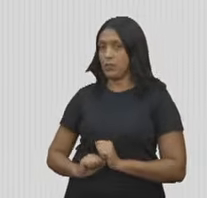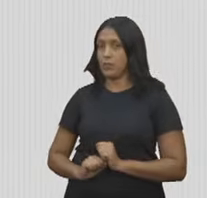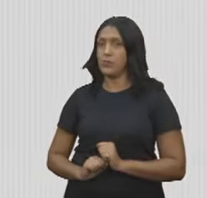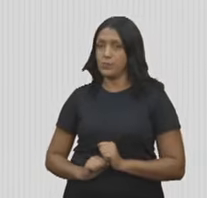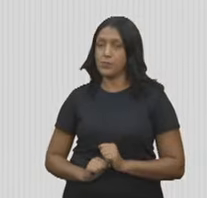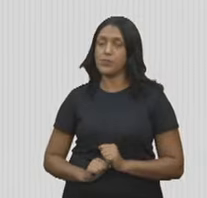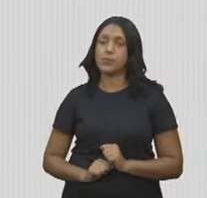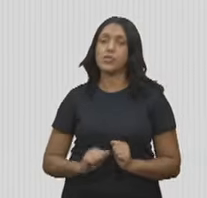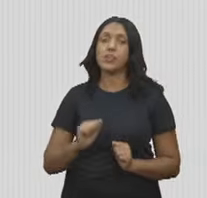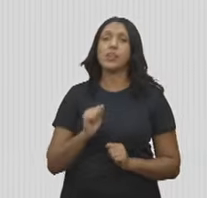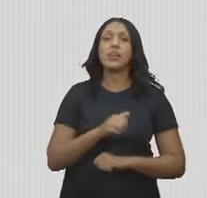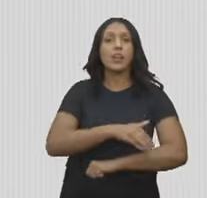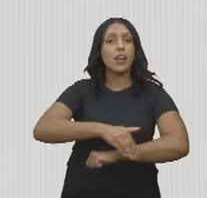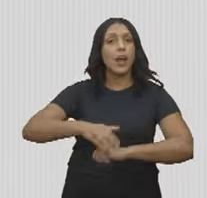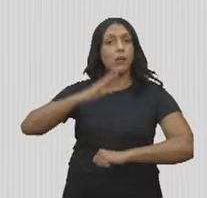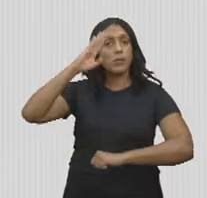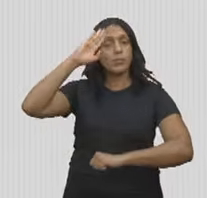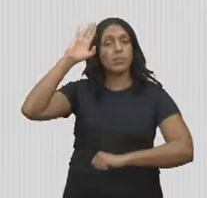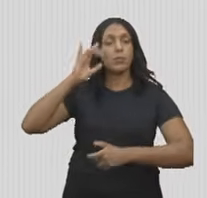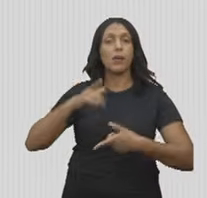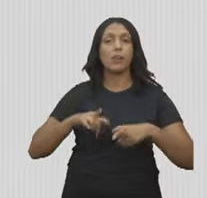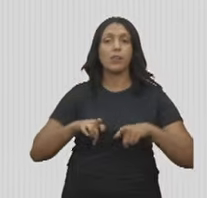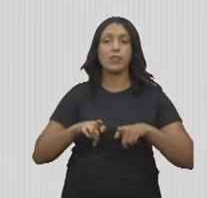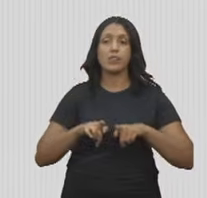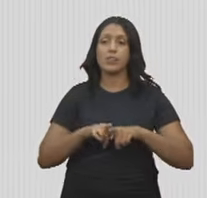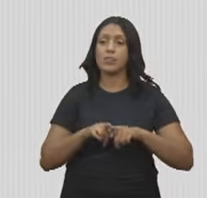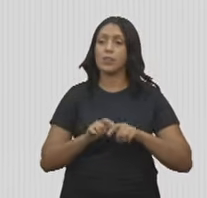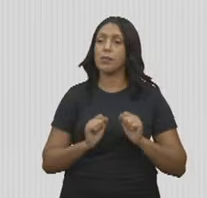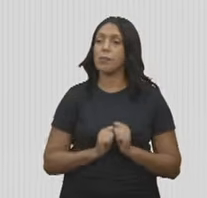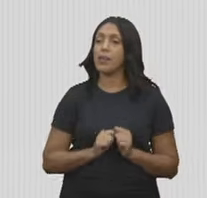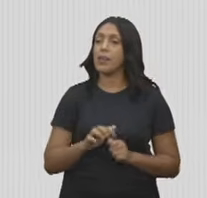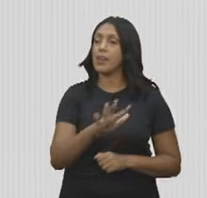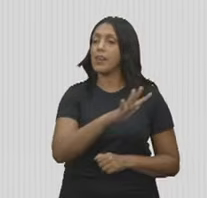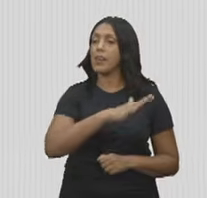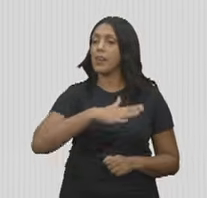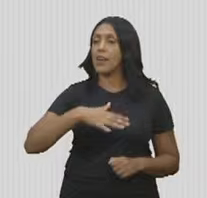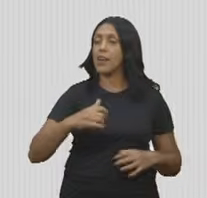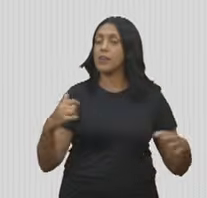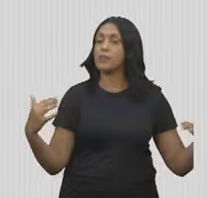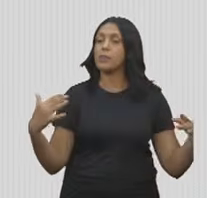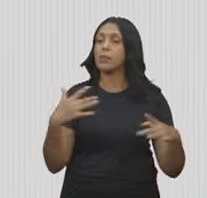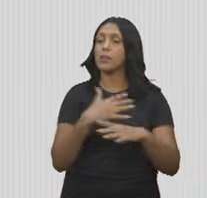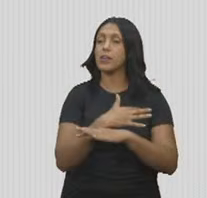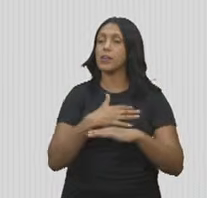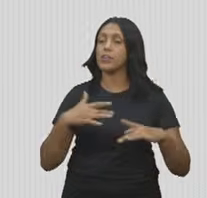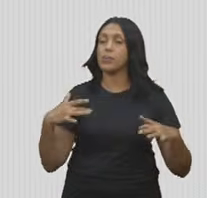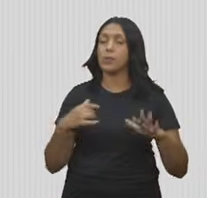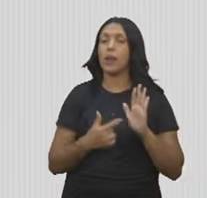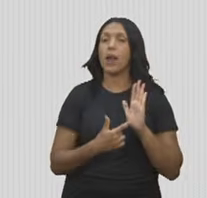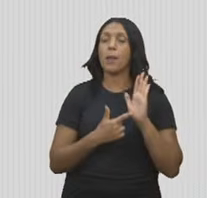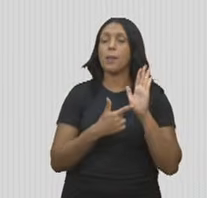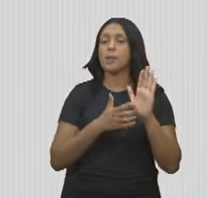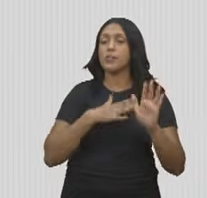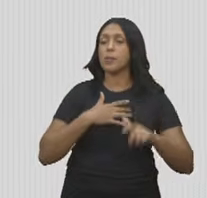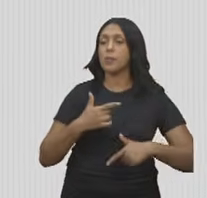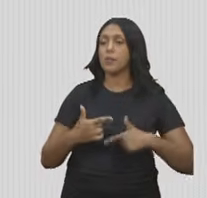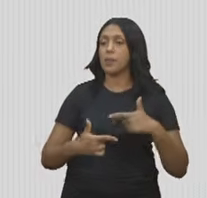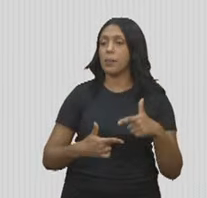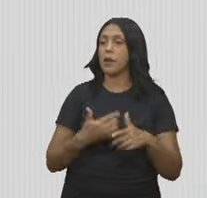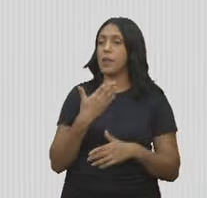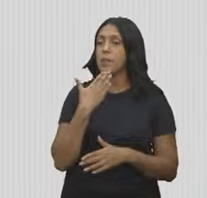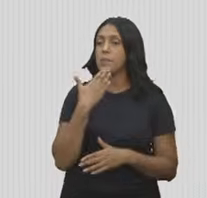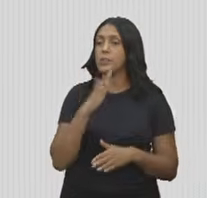Rezende. No campo da mobilidade urbana, que foi a grande vencedora aí no número de trabalhos dessa semana, a gente fez solicitações no